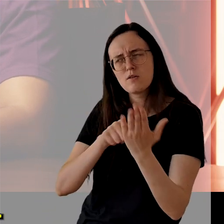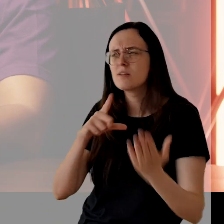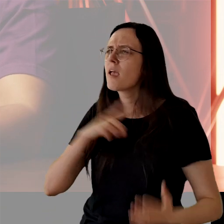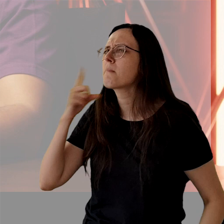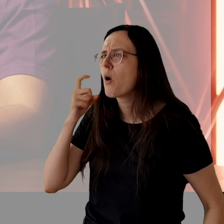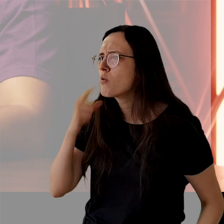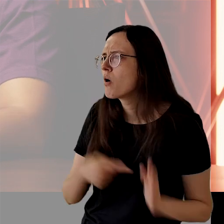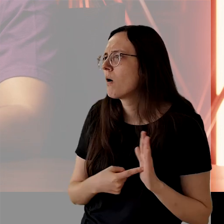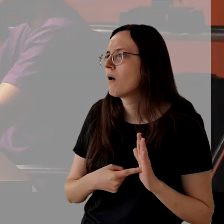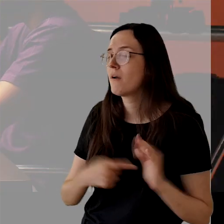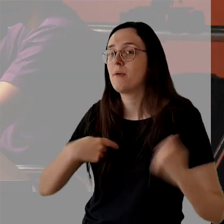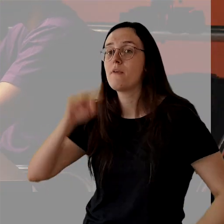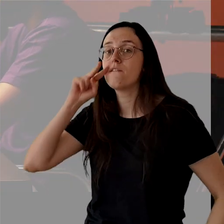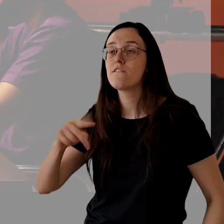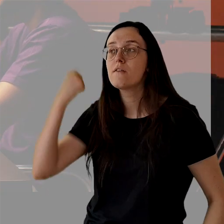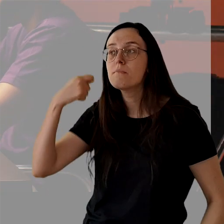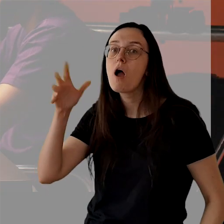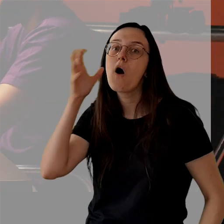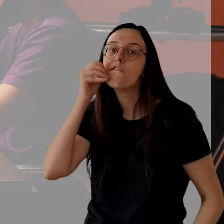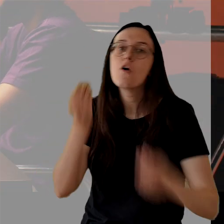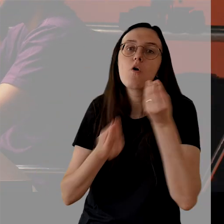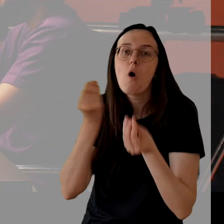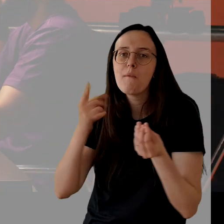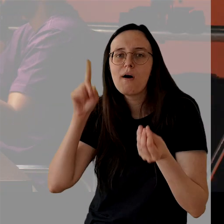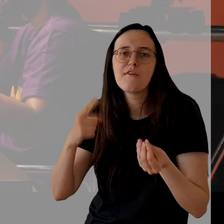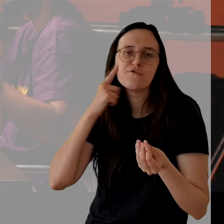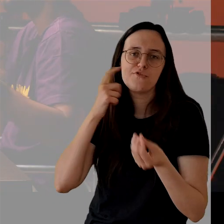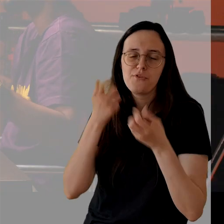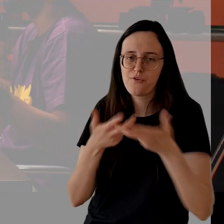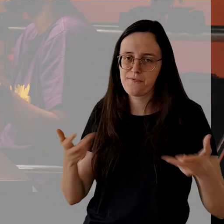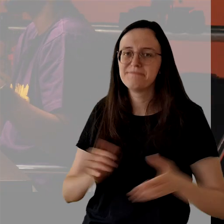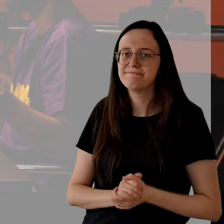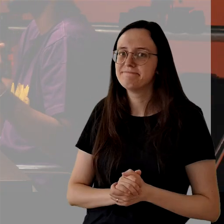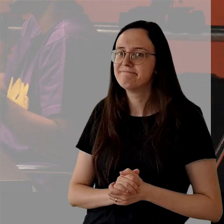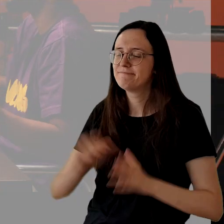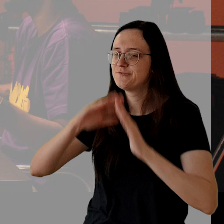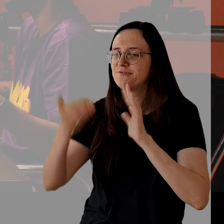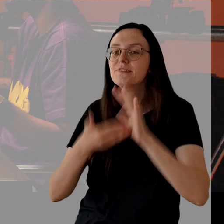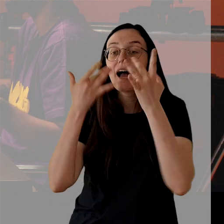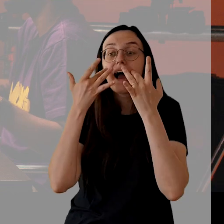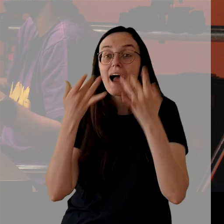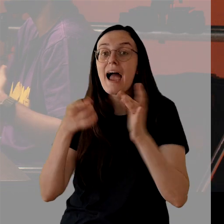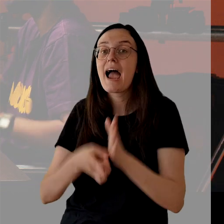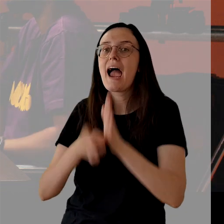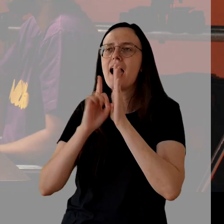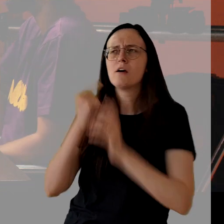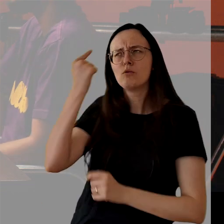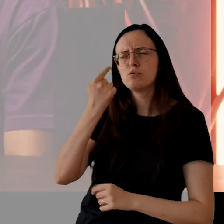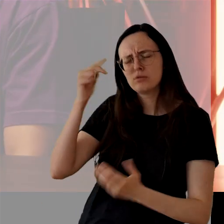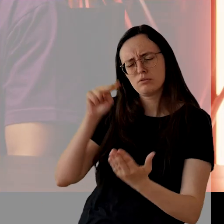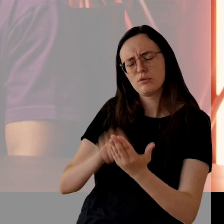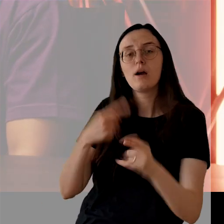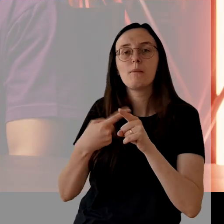né? Eu preciso ver esse ventilador, preciso ouvir ele, como é que ele é. E aí, toda uma atenção para ter antes esse ventilador, porque ele